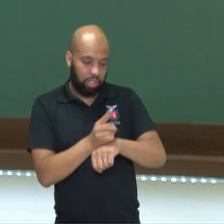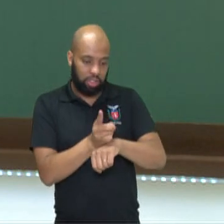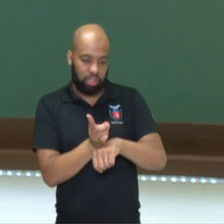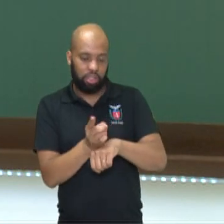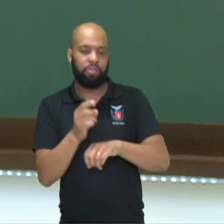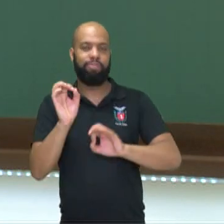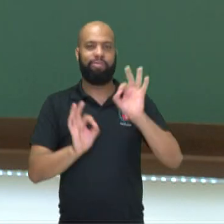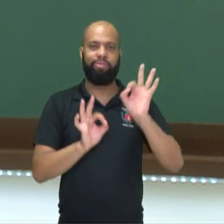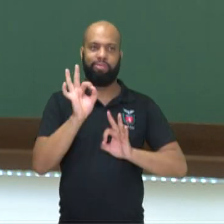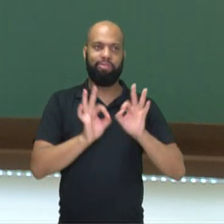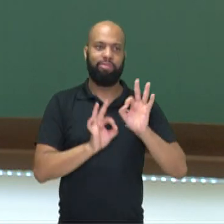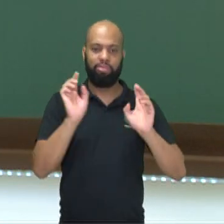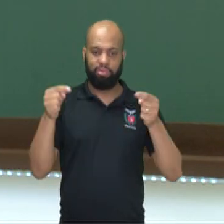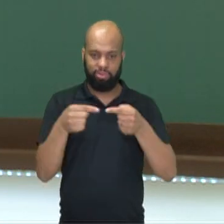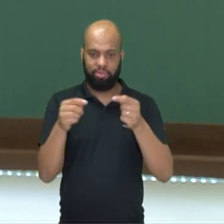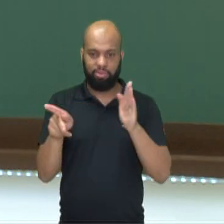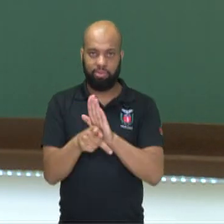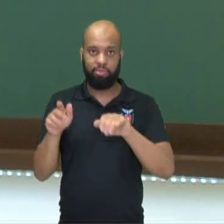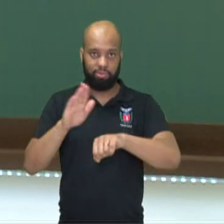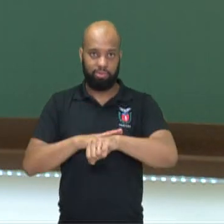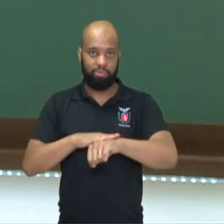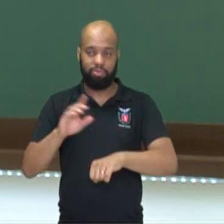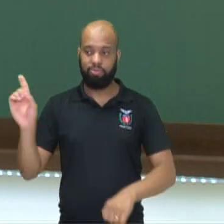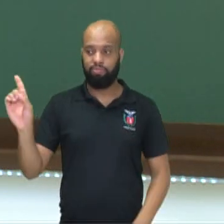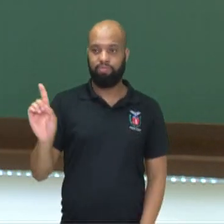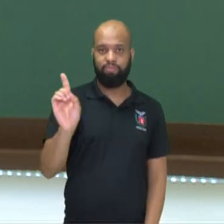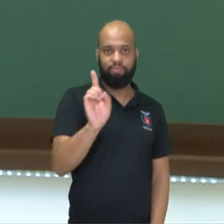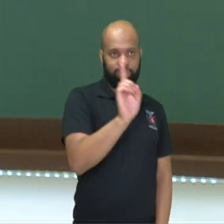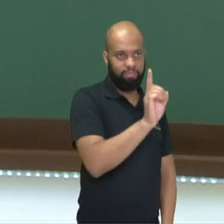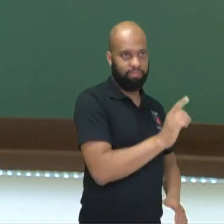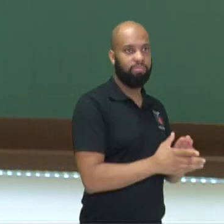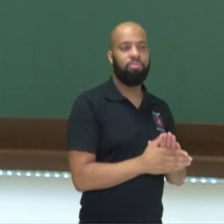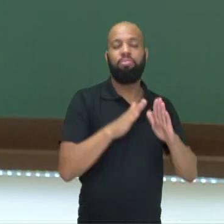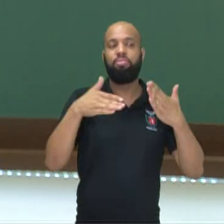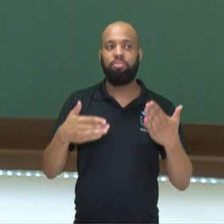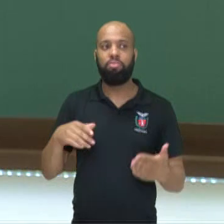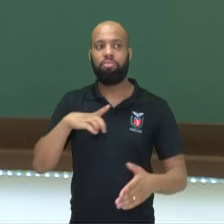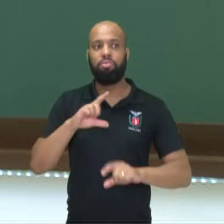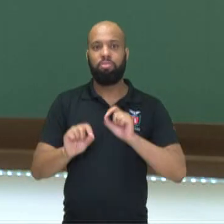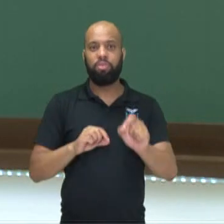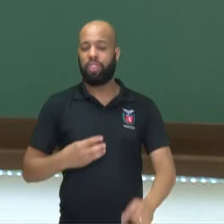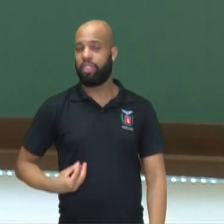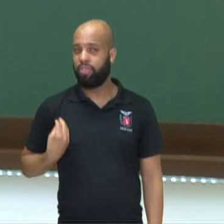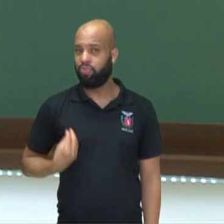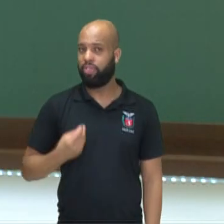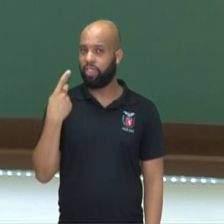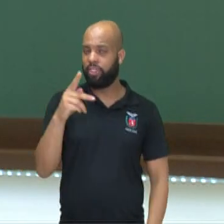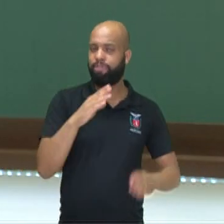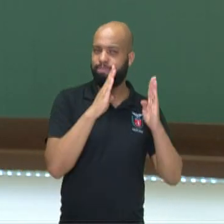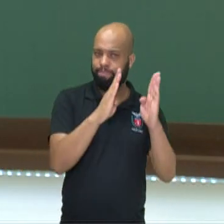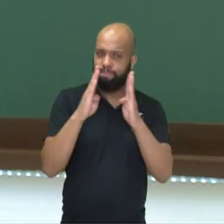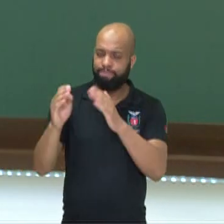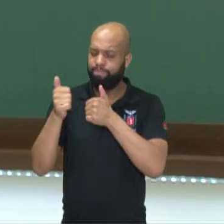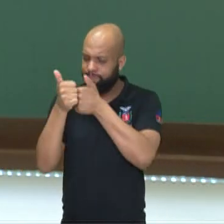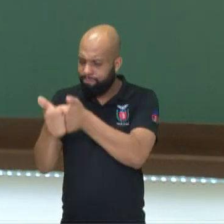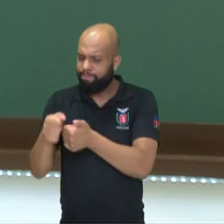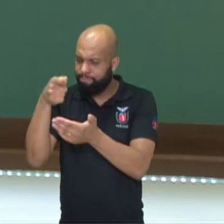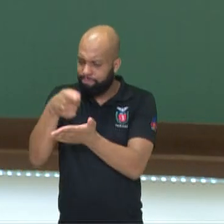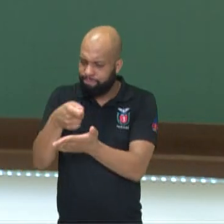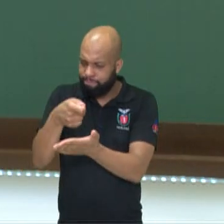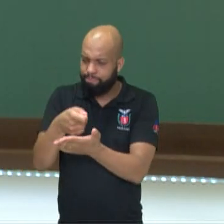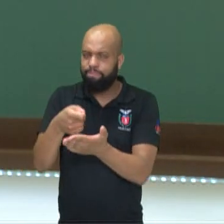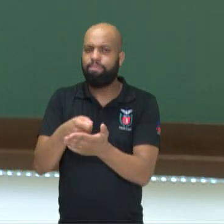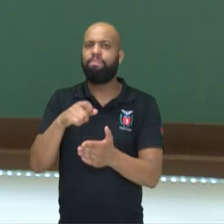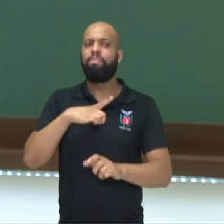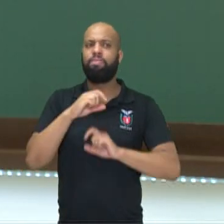do relógio de acordo com os seus passeios. E toda essa vida metódica, rígida, rigorosa,